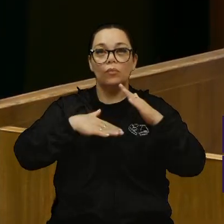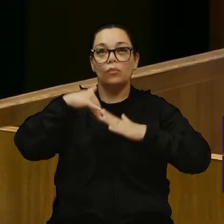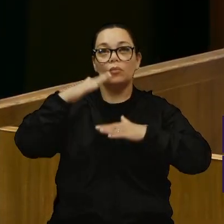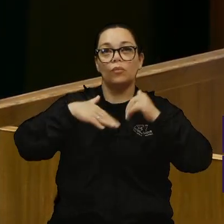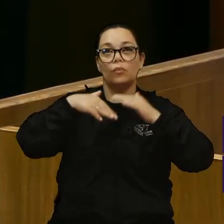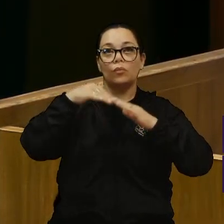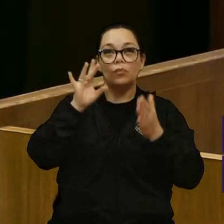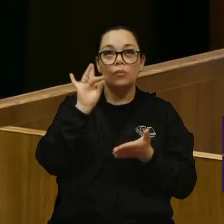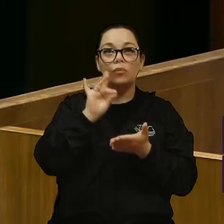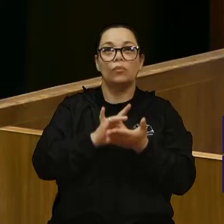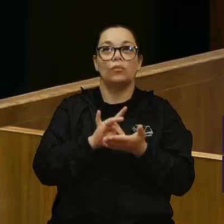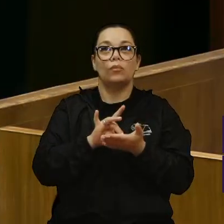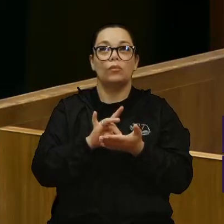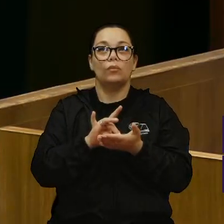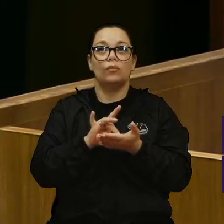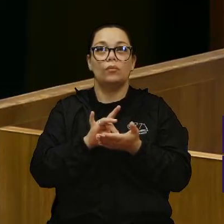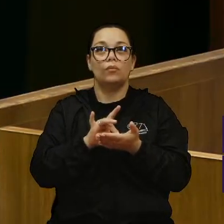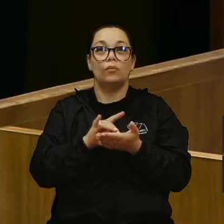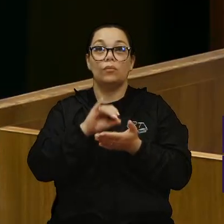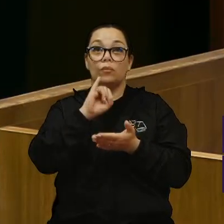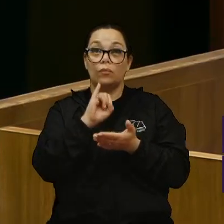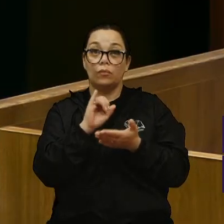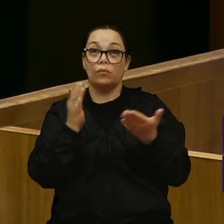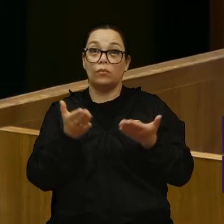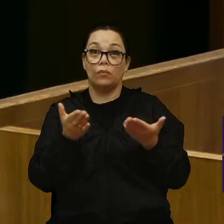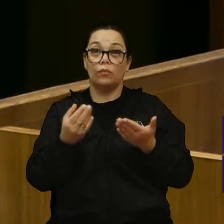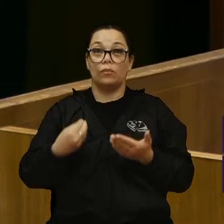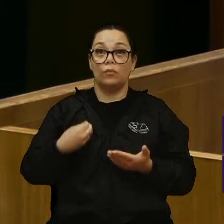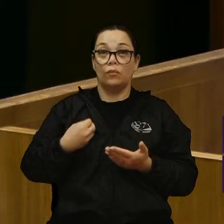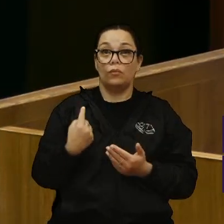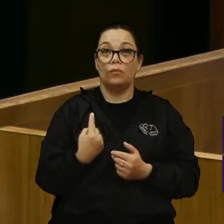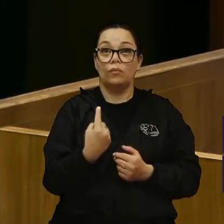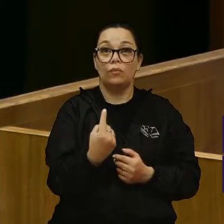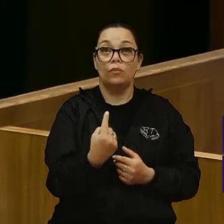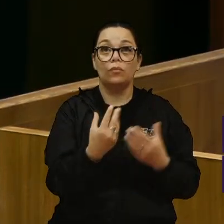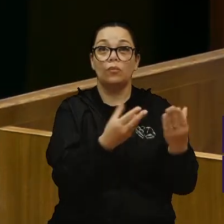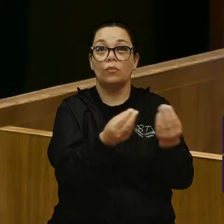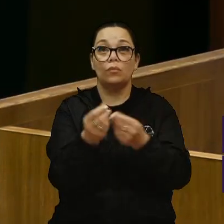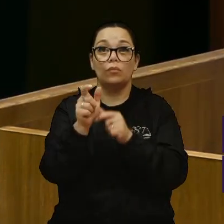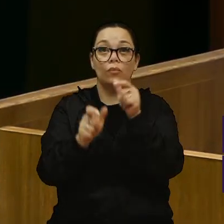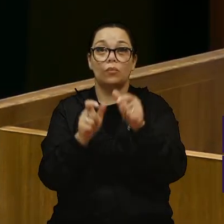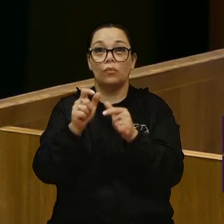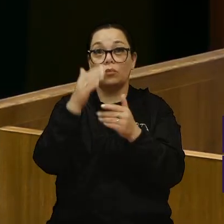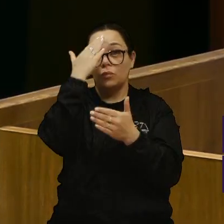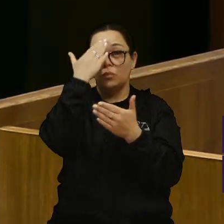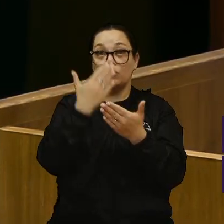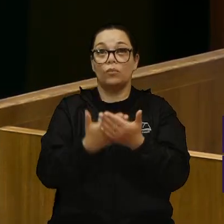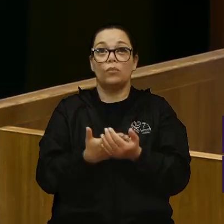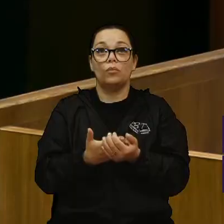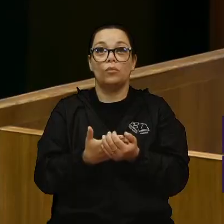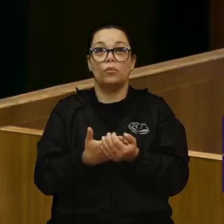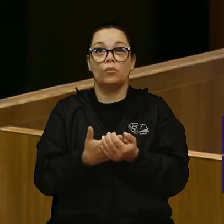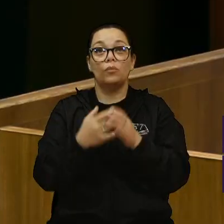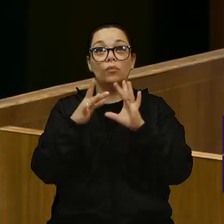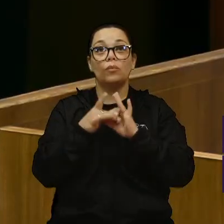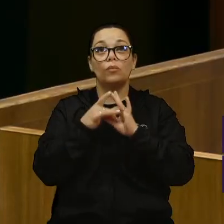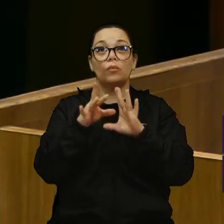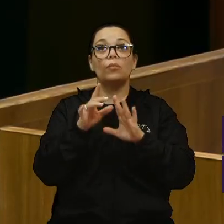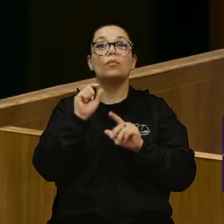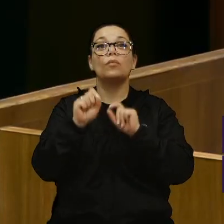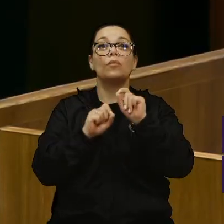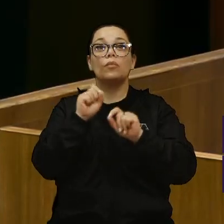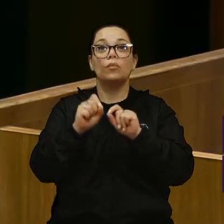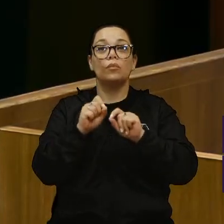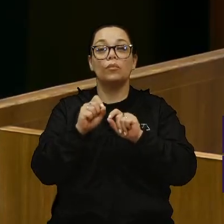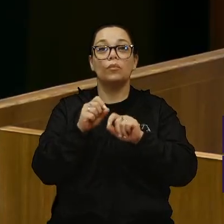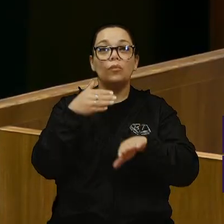concretizá-los. Se hoje eu estou aqui, é porque muitas pessoas confiaram em mim e permitiram que eu entrasse em